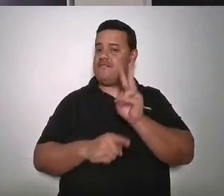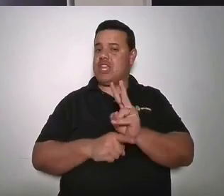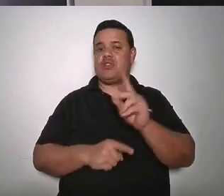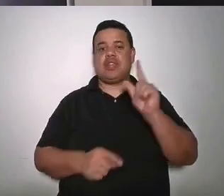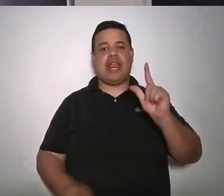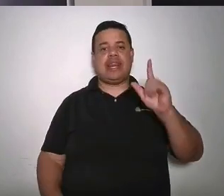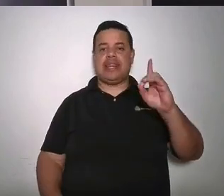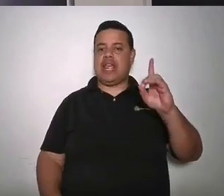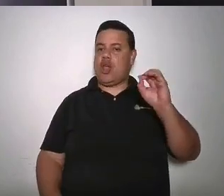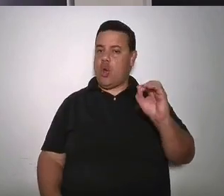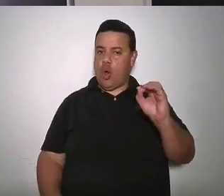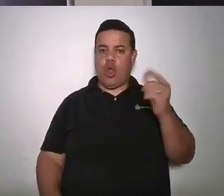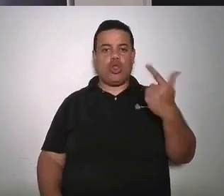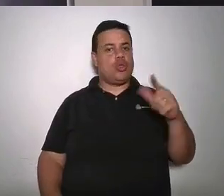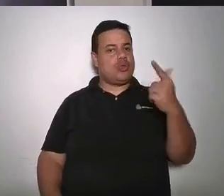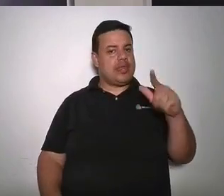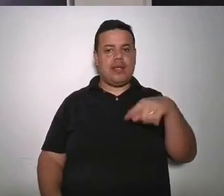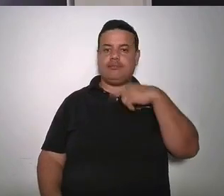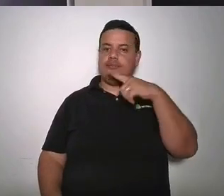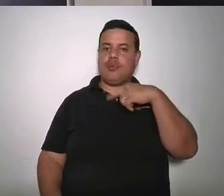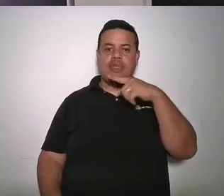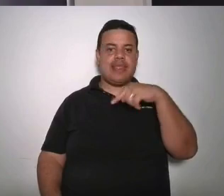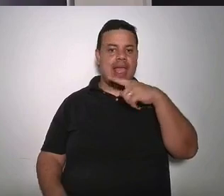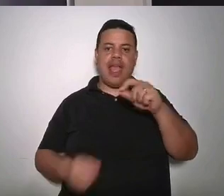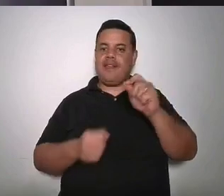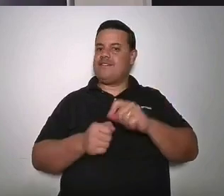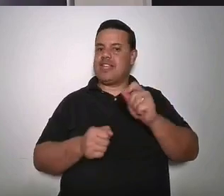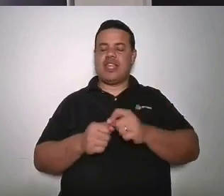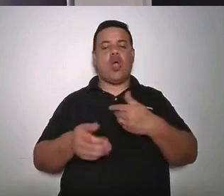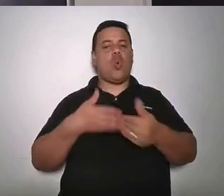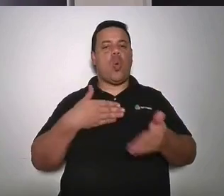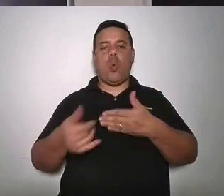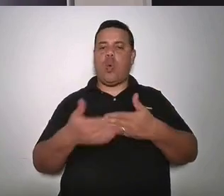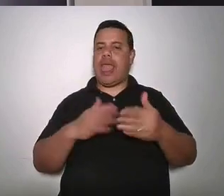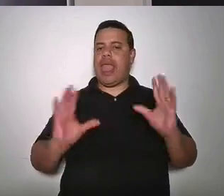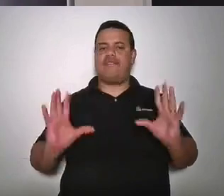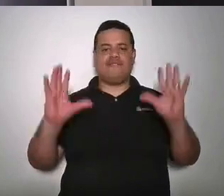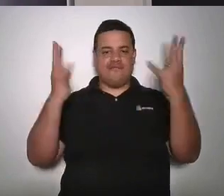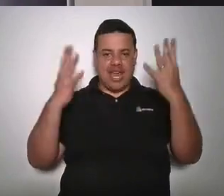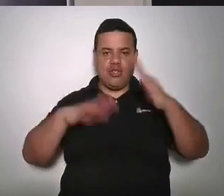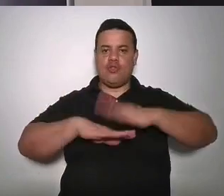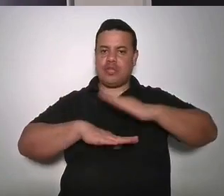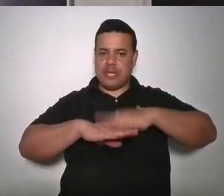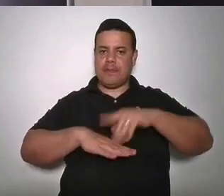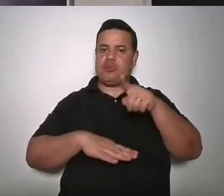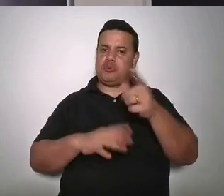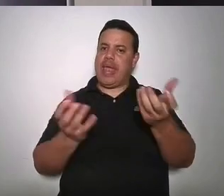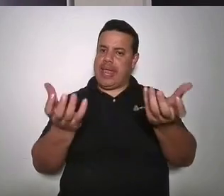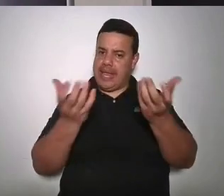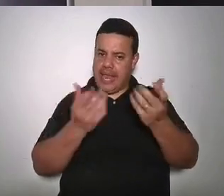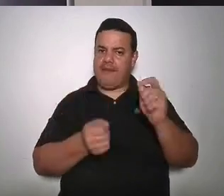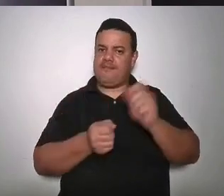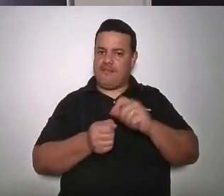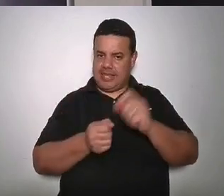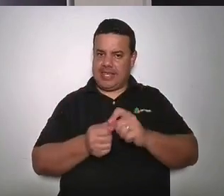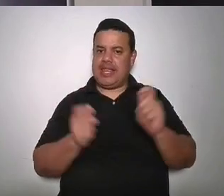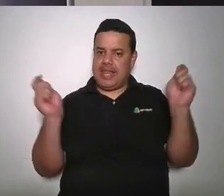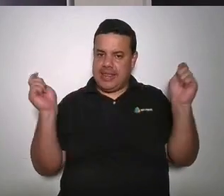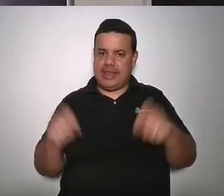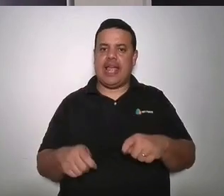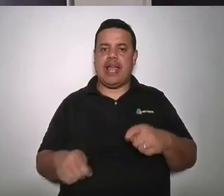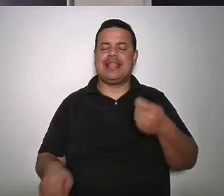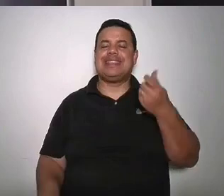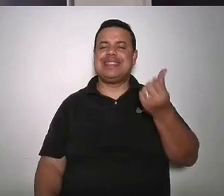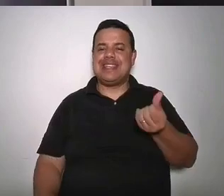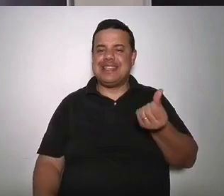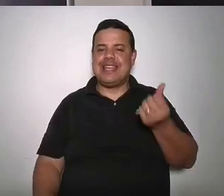que alterar-se a LDO, colocar qualquer evento que você quiser fazer e colocar dentro da LDO. Então, são